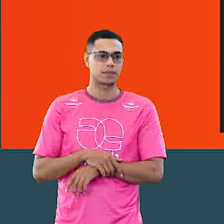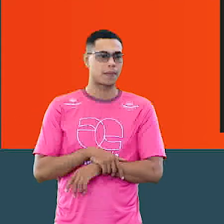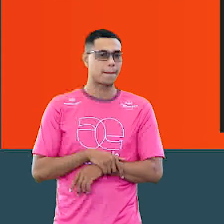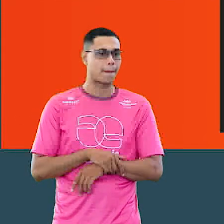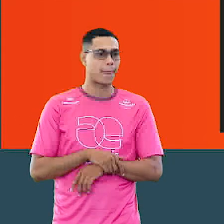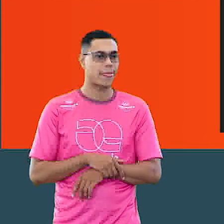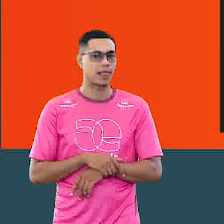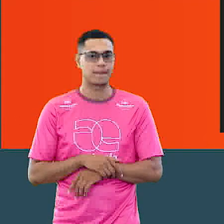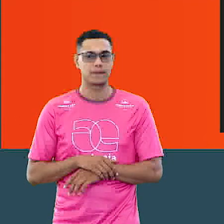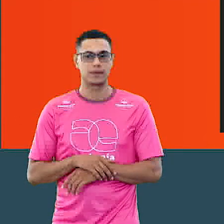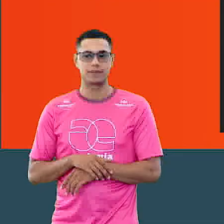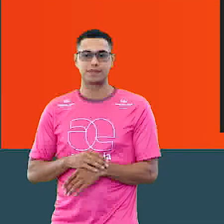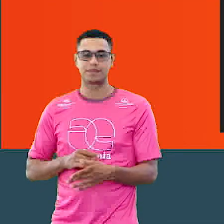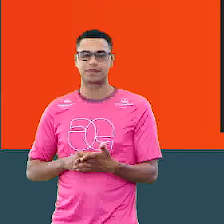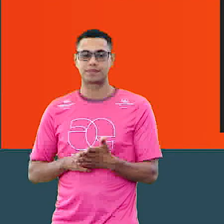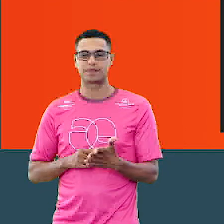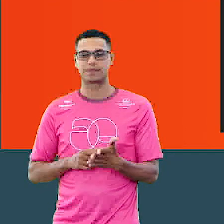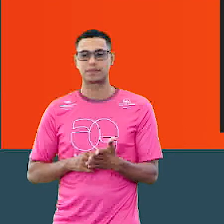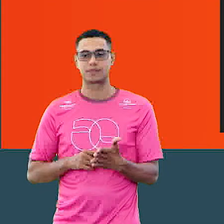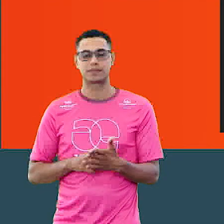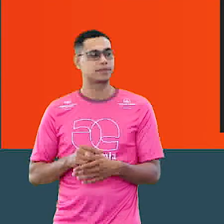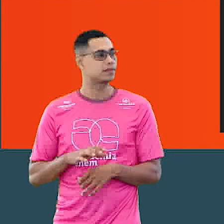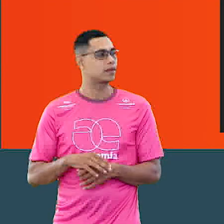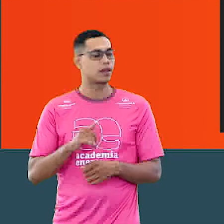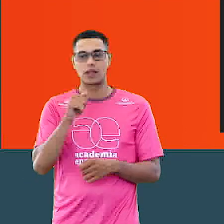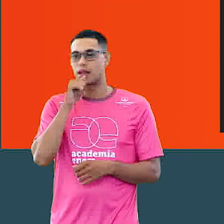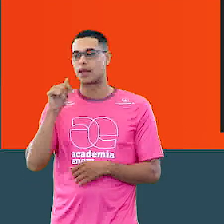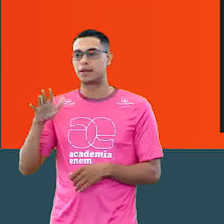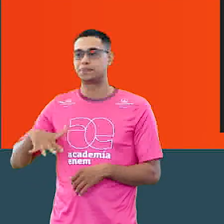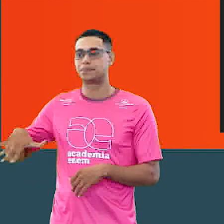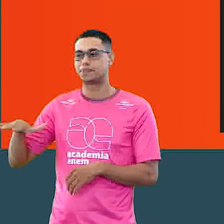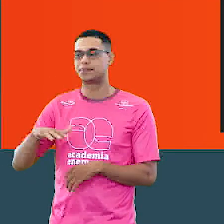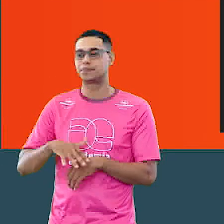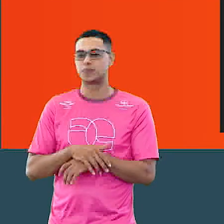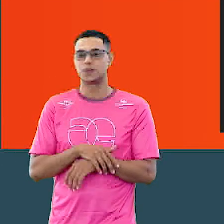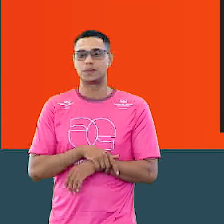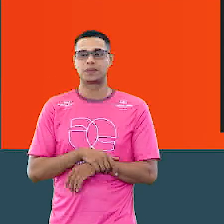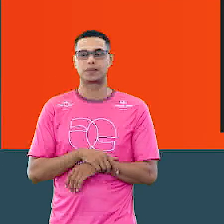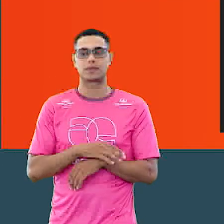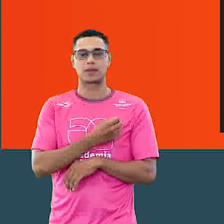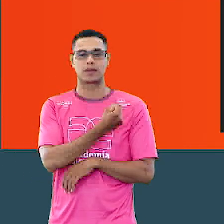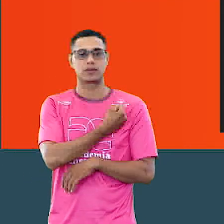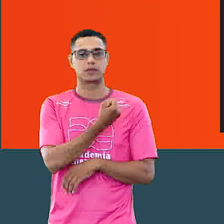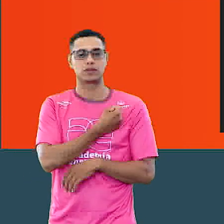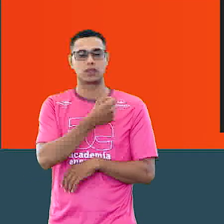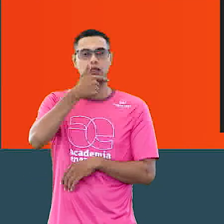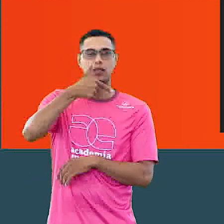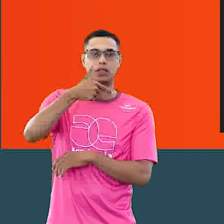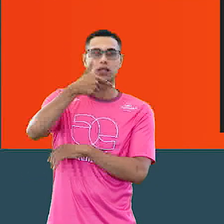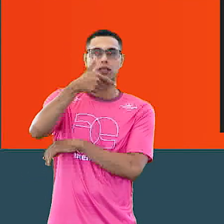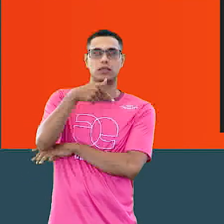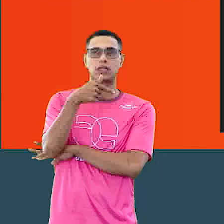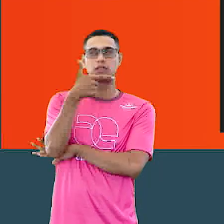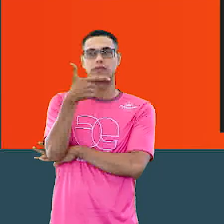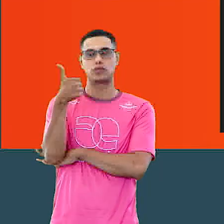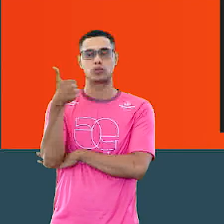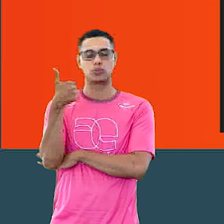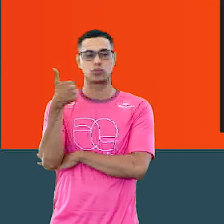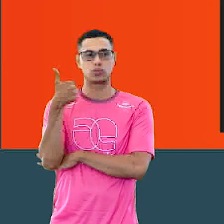tem ali, ó? AC, ampla concorrência. Então, aquela nota ali, 721, estão